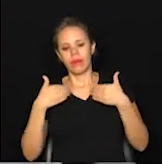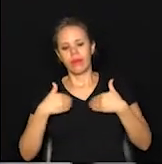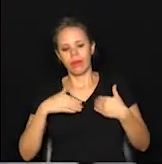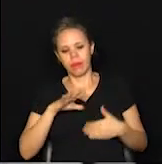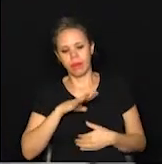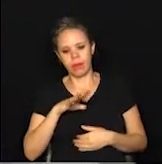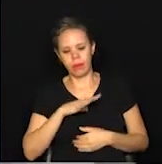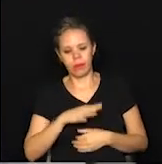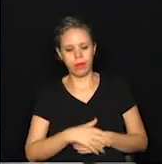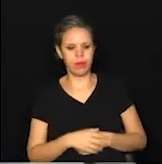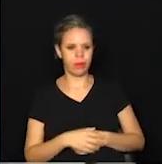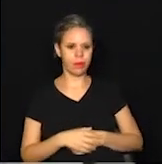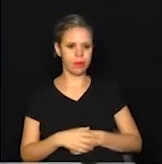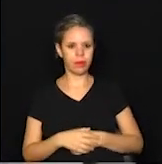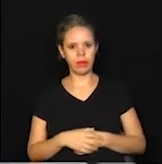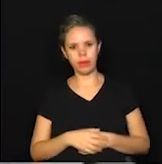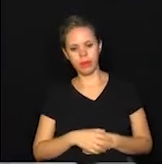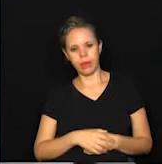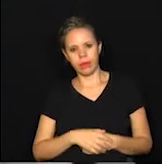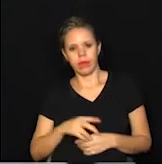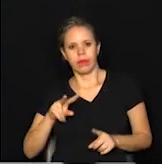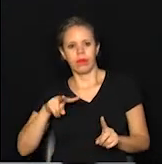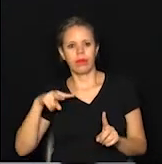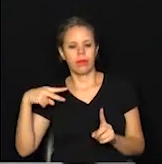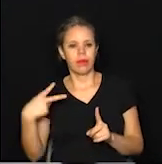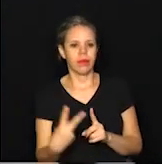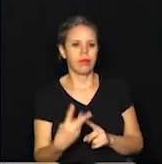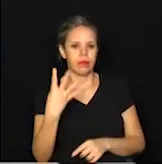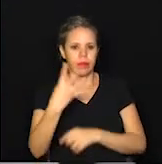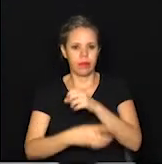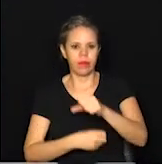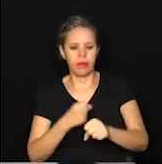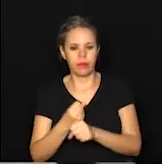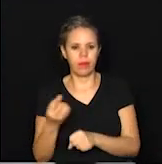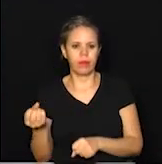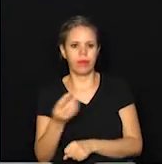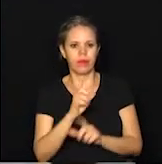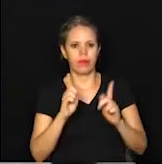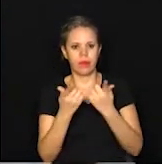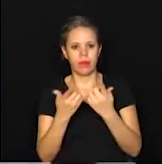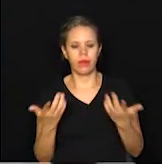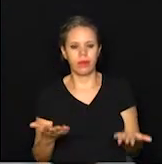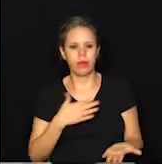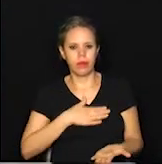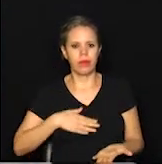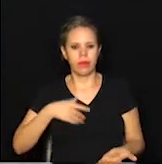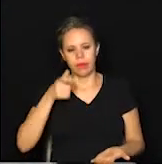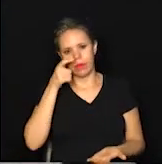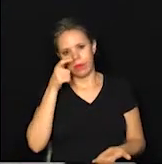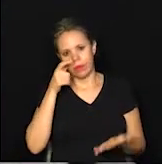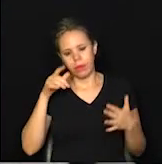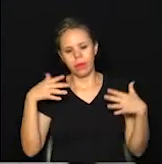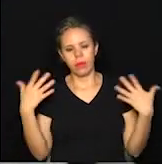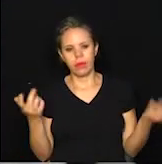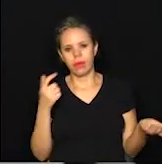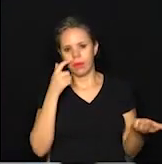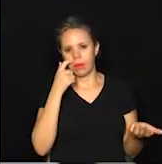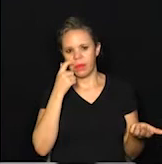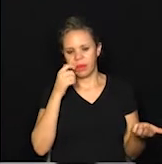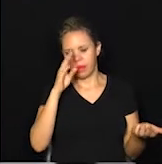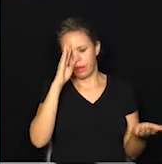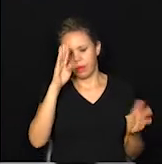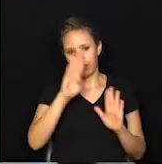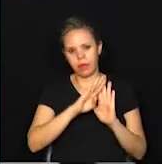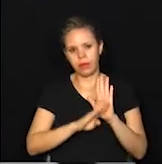cidade, mas há uma perspectiva aí de 4 anos na nova gestão, que a gente gostaria de ouvir aí quais serão os princípios,